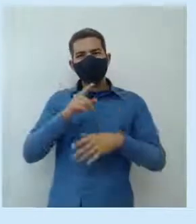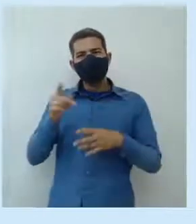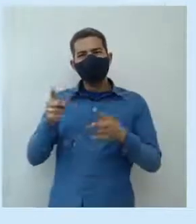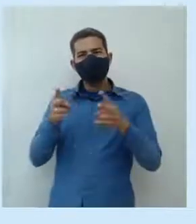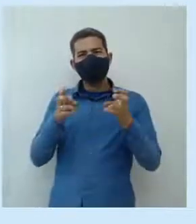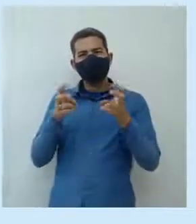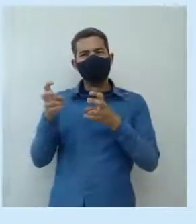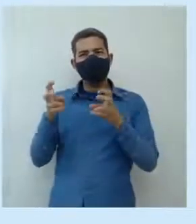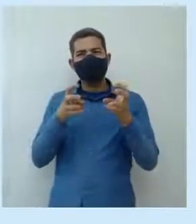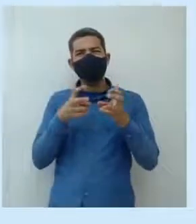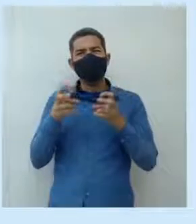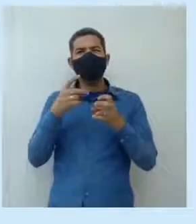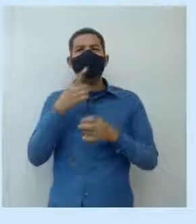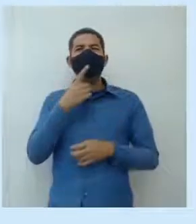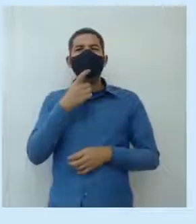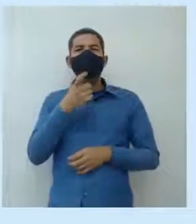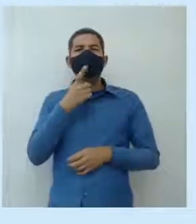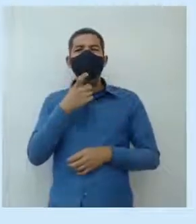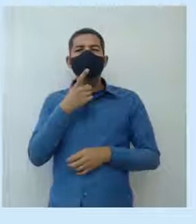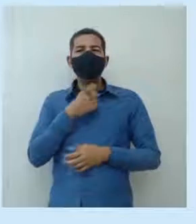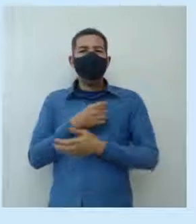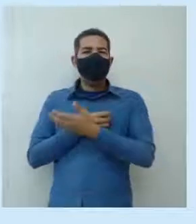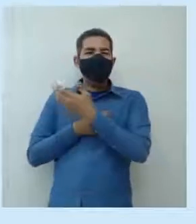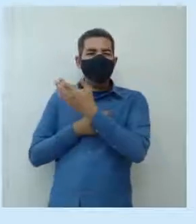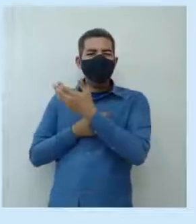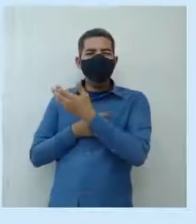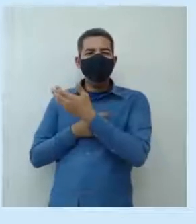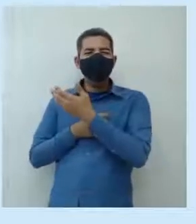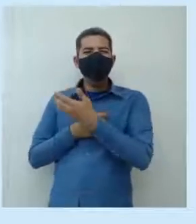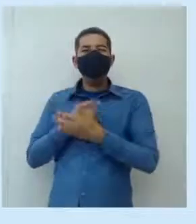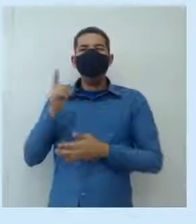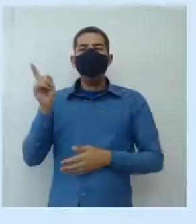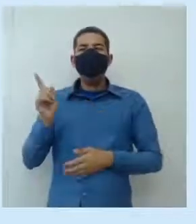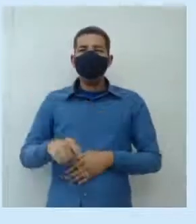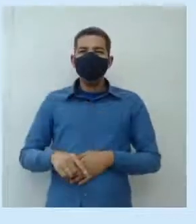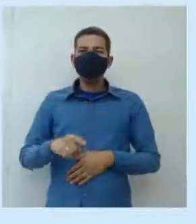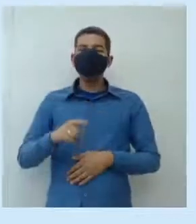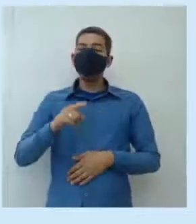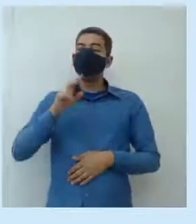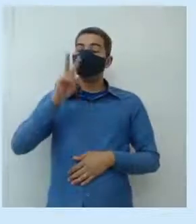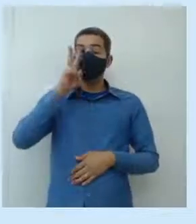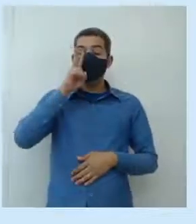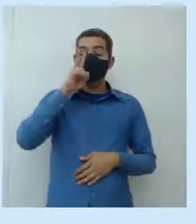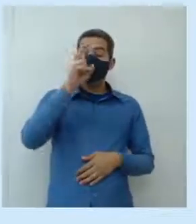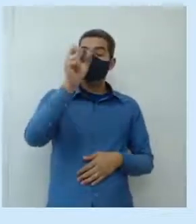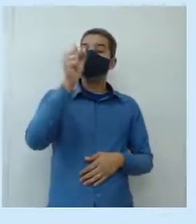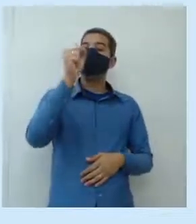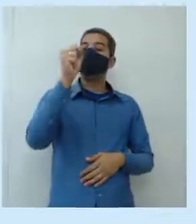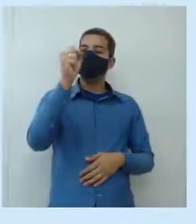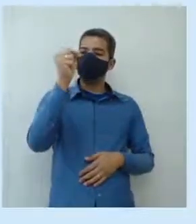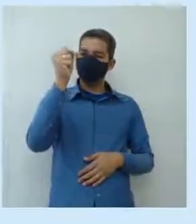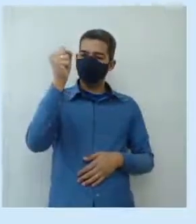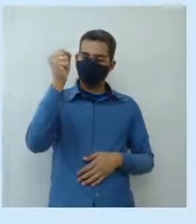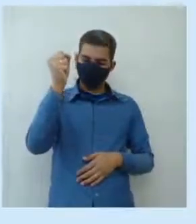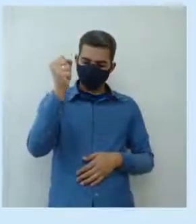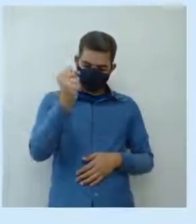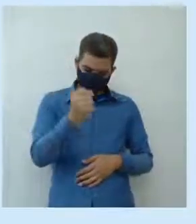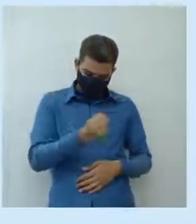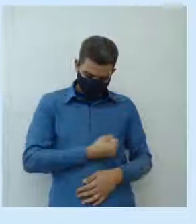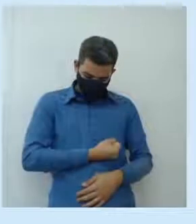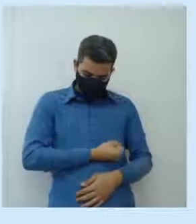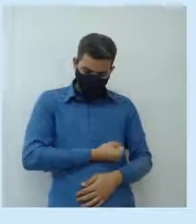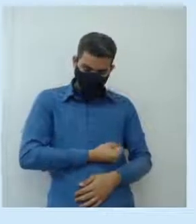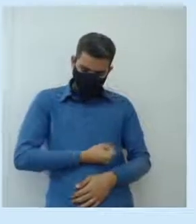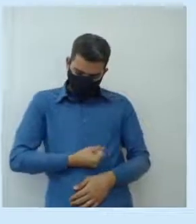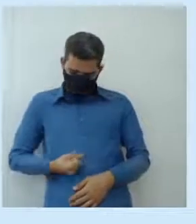essas partes em vermelho, ela é uma posição extremamente alarmante. Então vocês vão ver que o continente africano